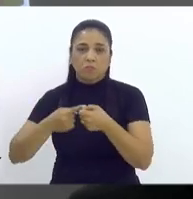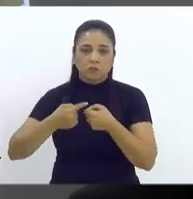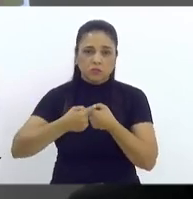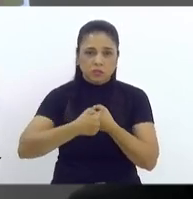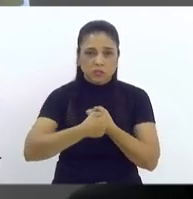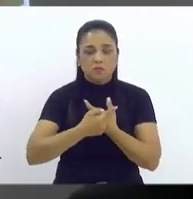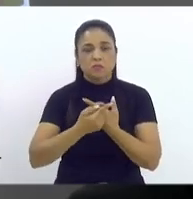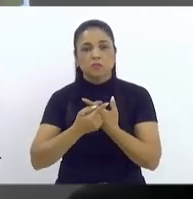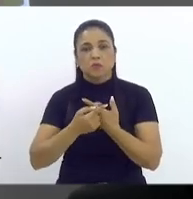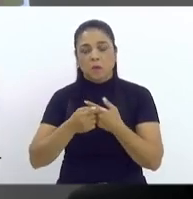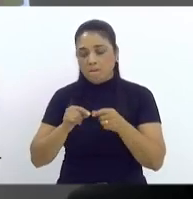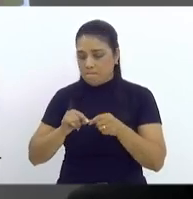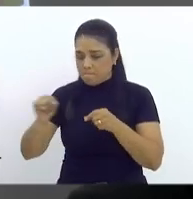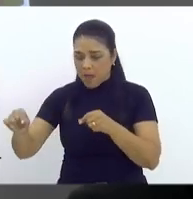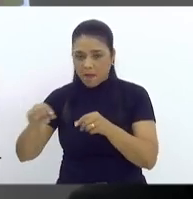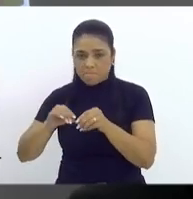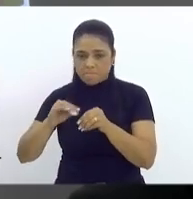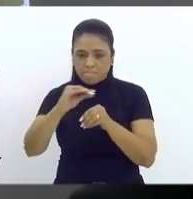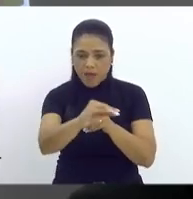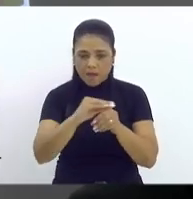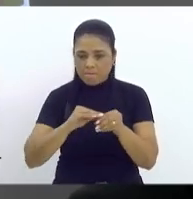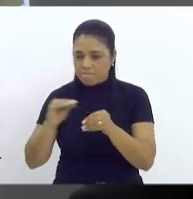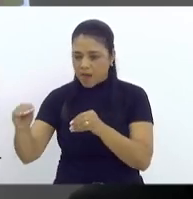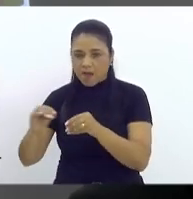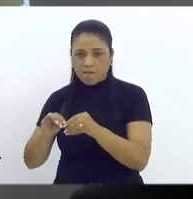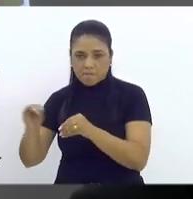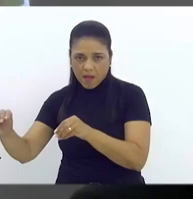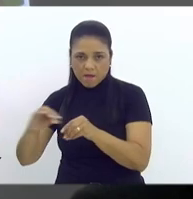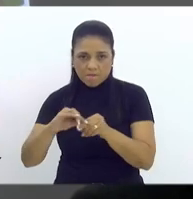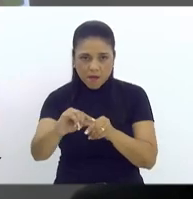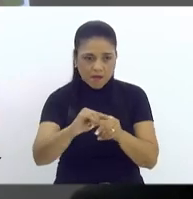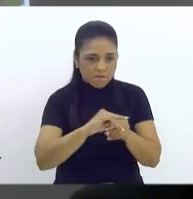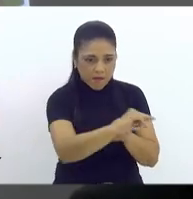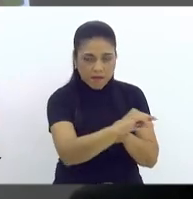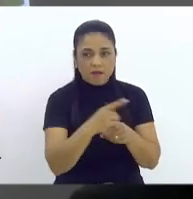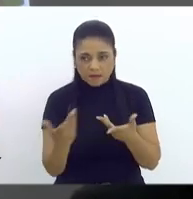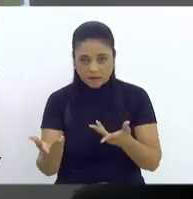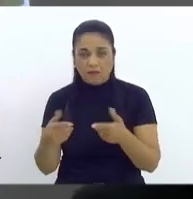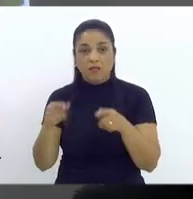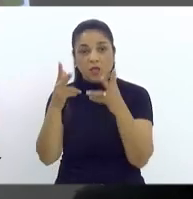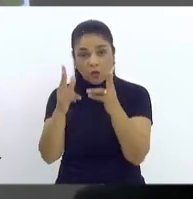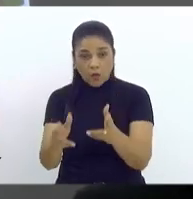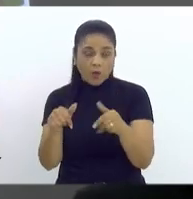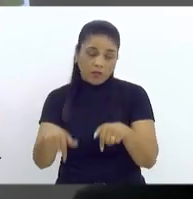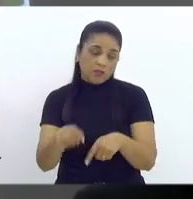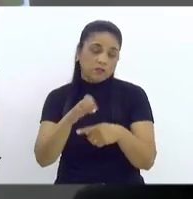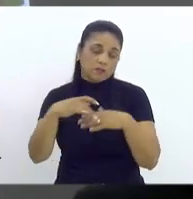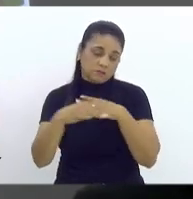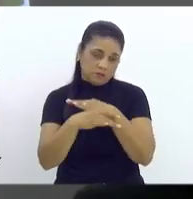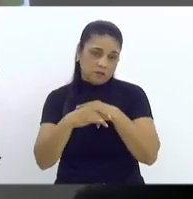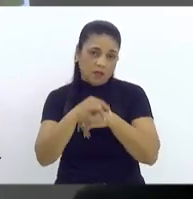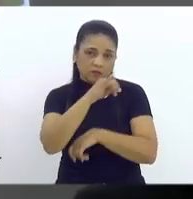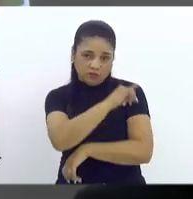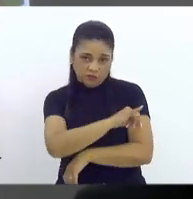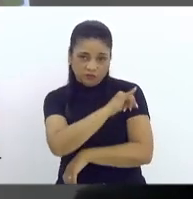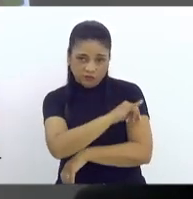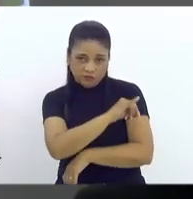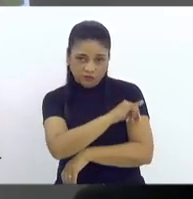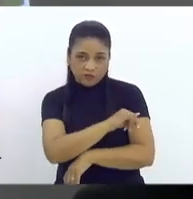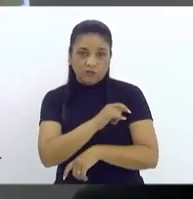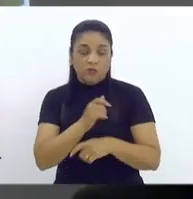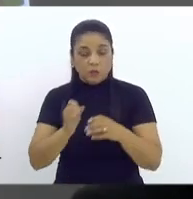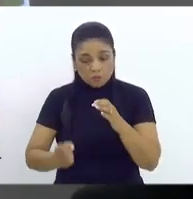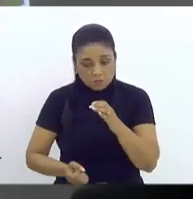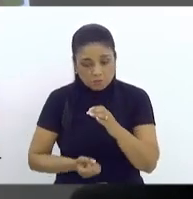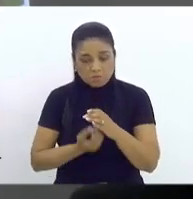o cliente, no final, receberia o gás como qualquer um de nós aqui na cidade do Rio de Janeiro. Mas estaria sendo um gás produzido